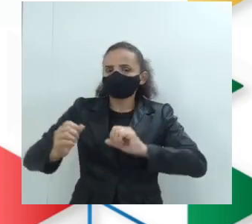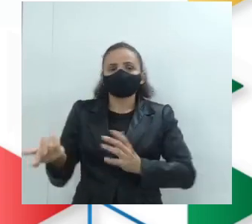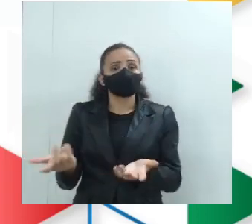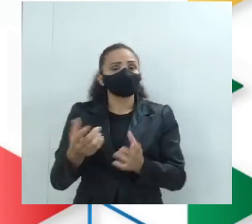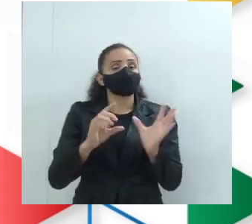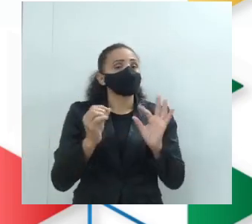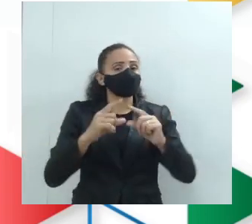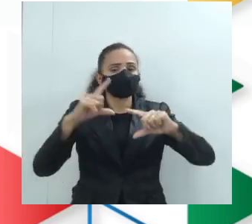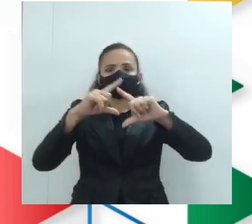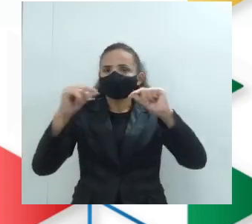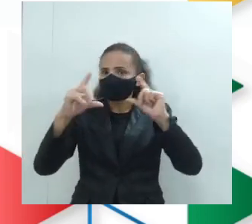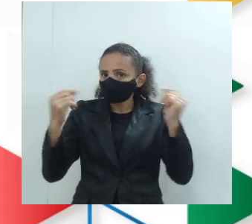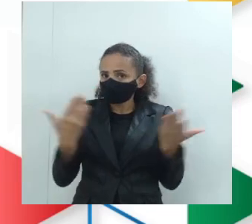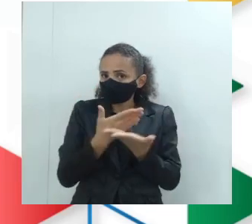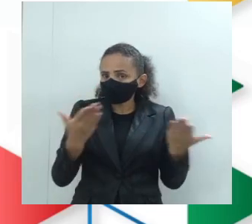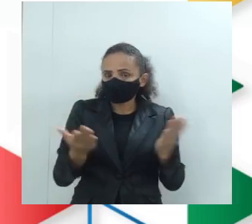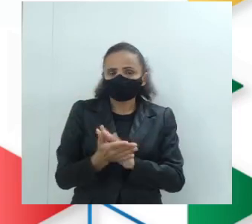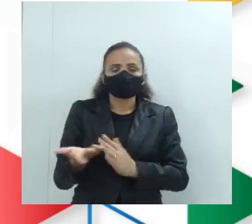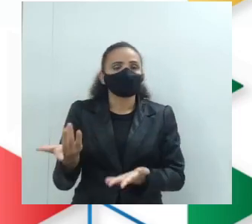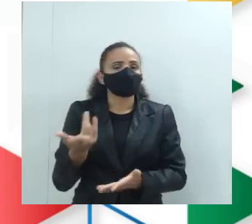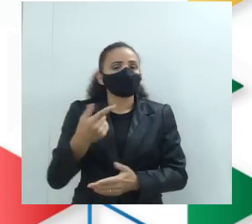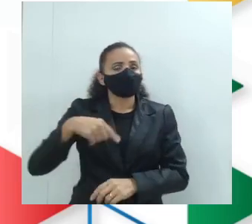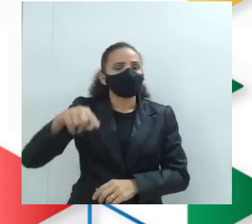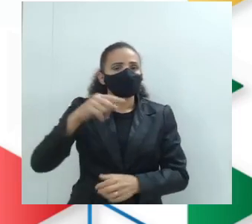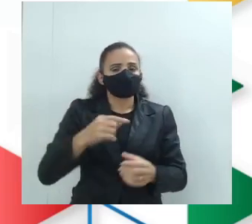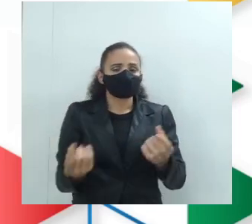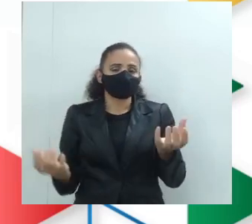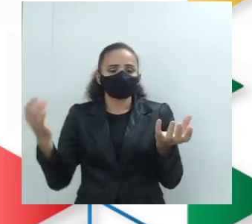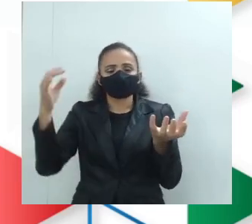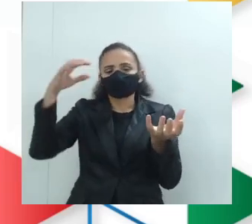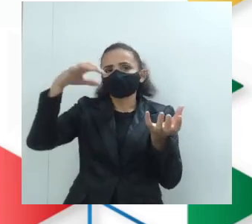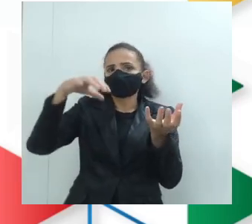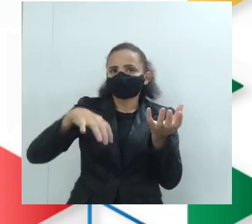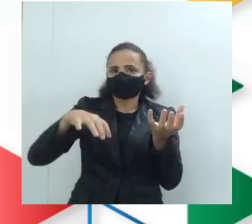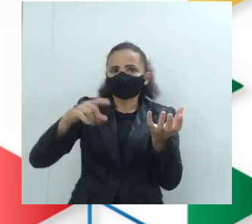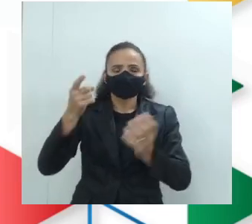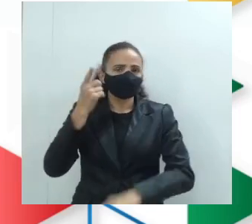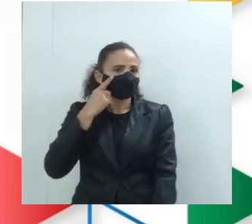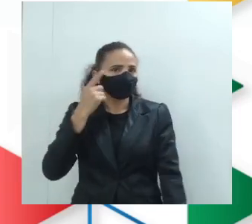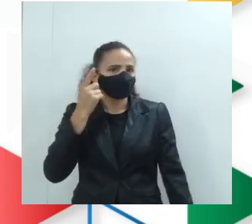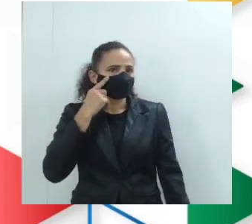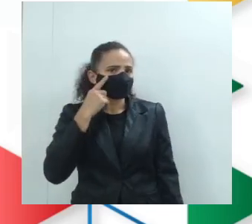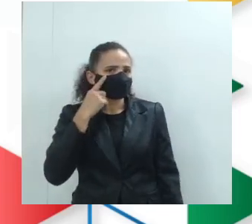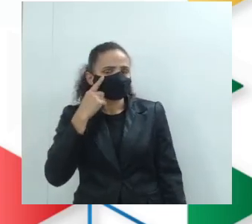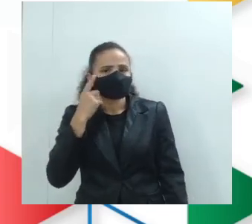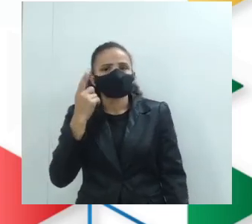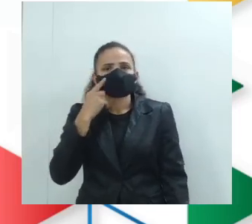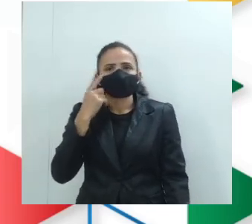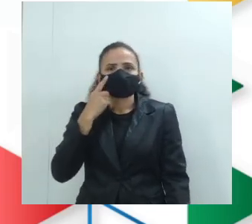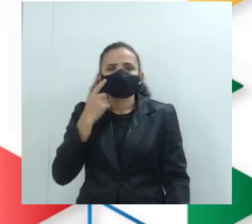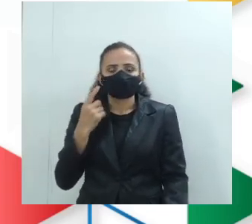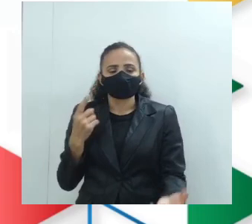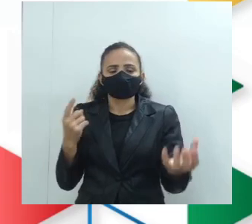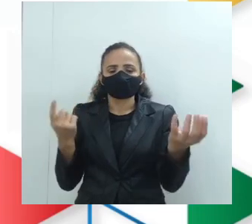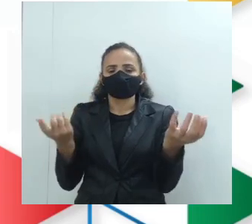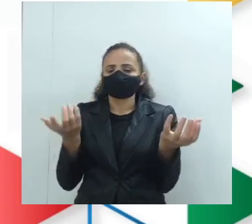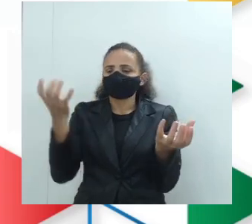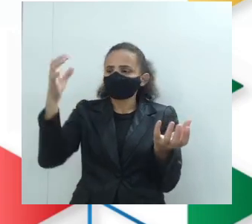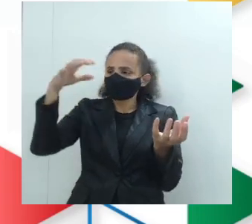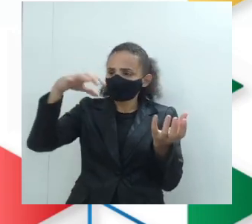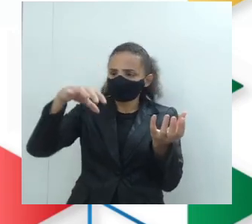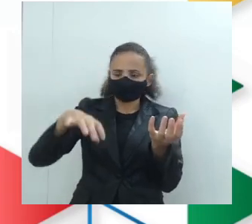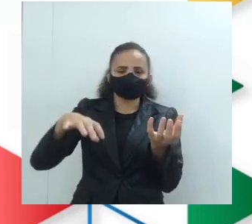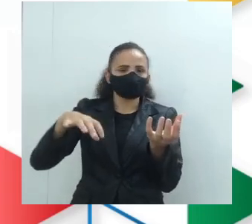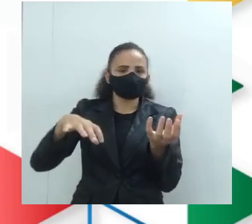Preste atenção na animação. Nós temos as duas cúpulas aí, tá visualizando? Uma cúpula do teu lado